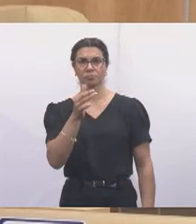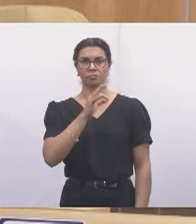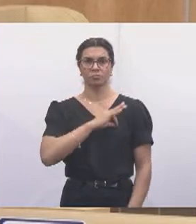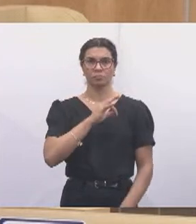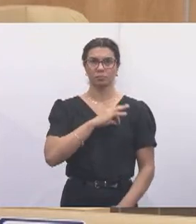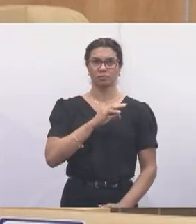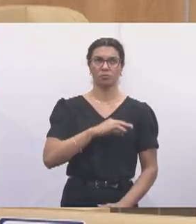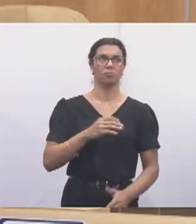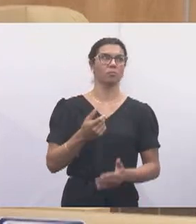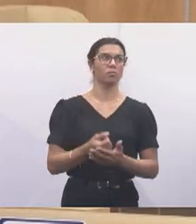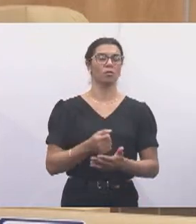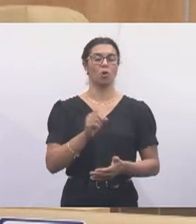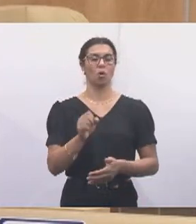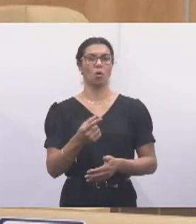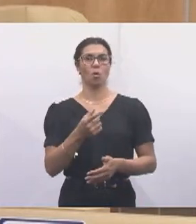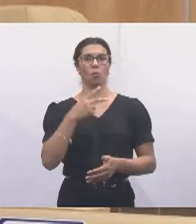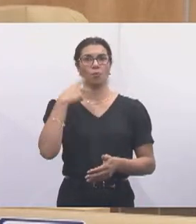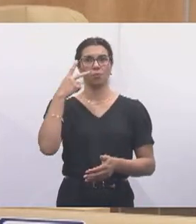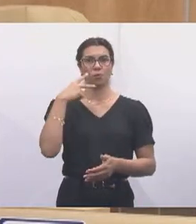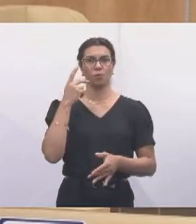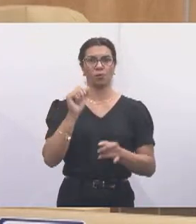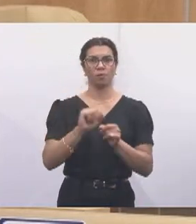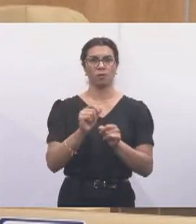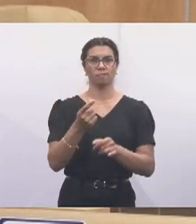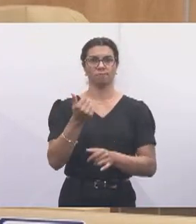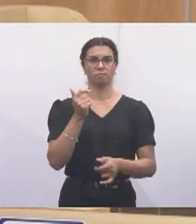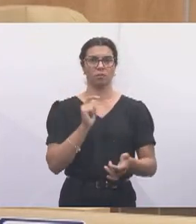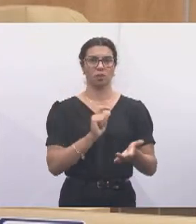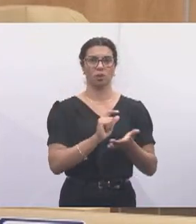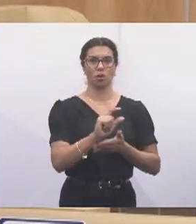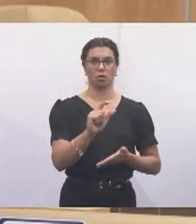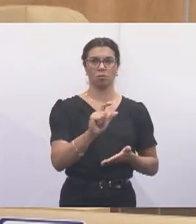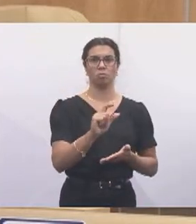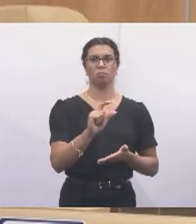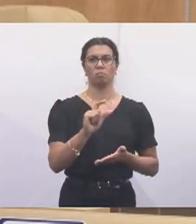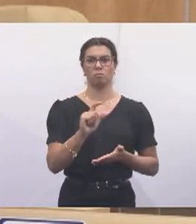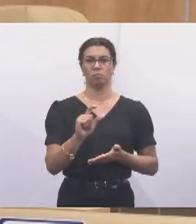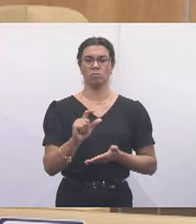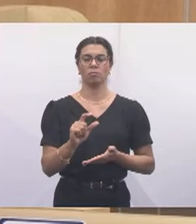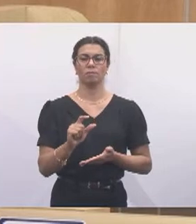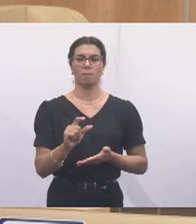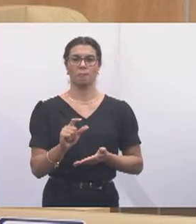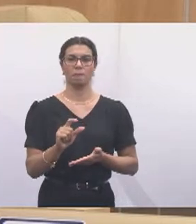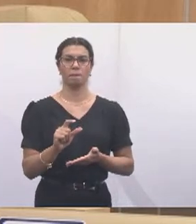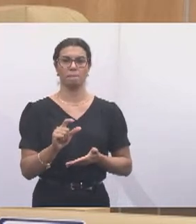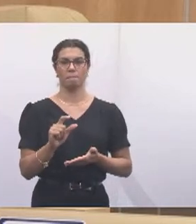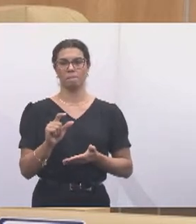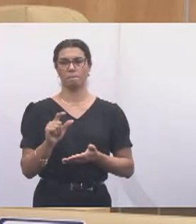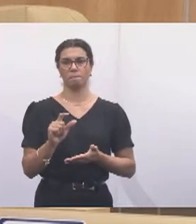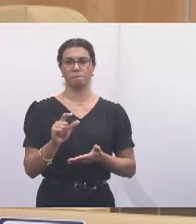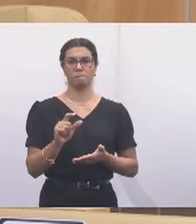nobre vereador, fizeram uma emenda a toque de caixa para